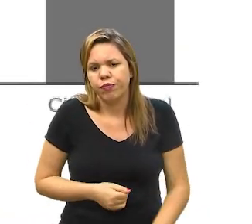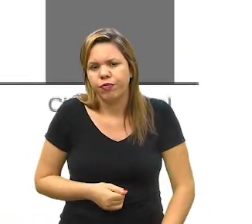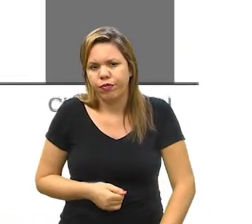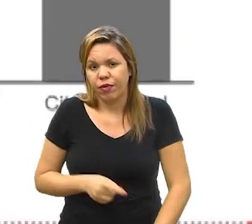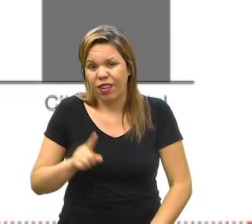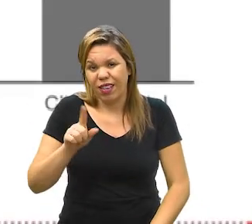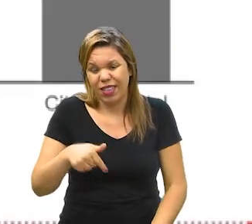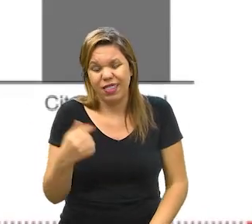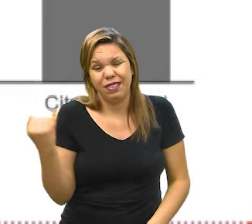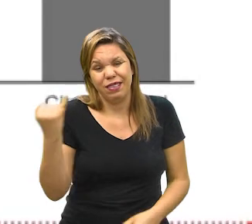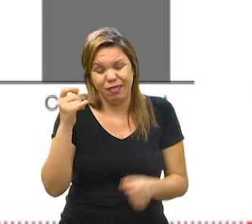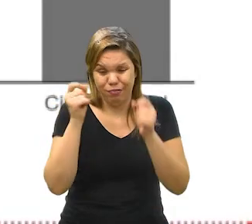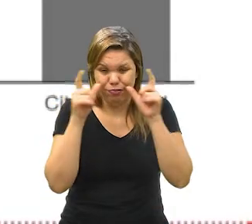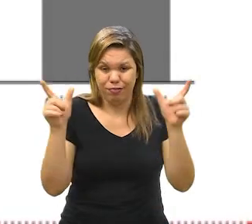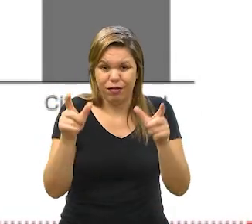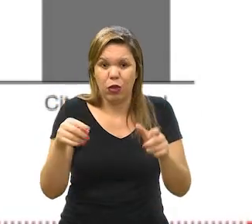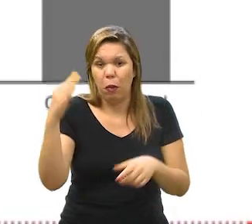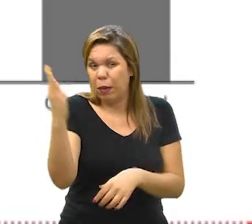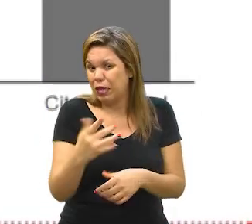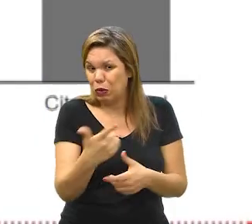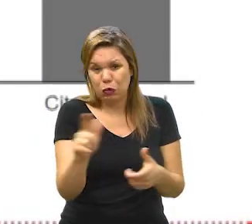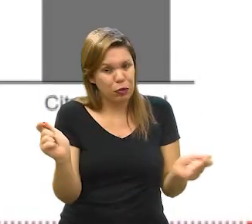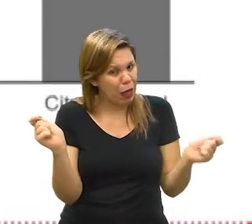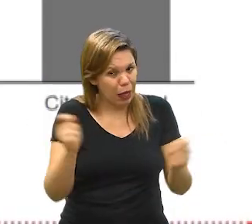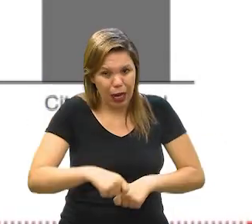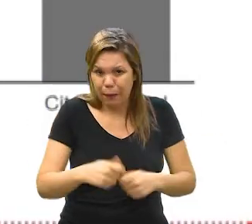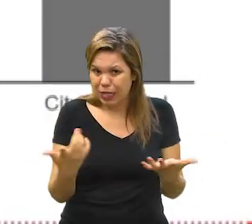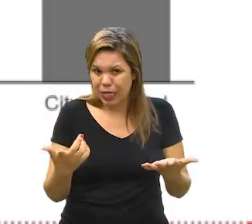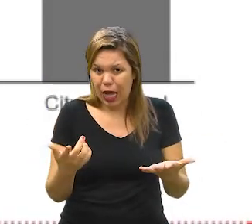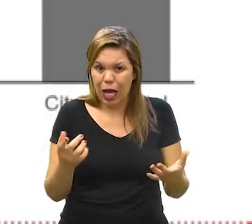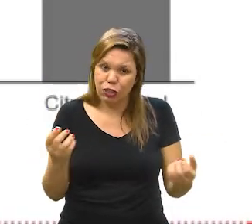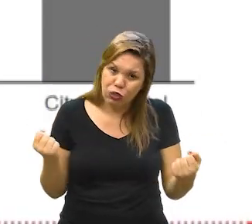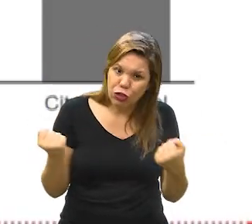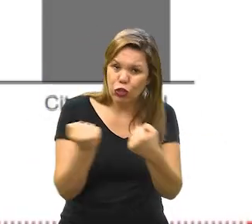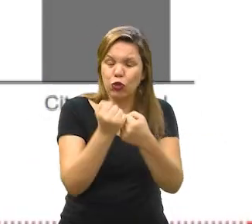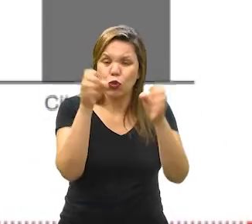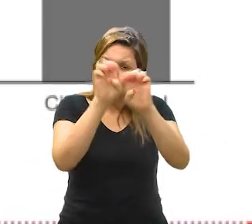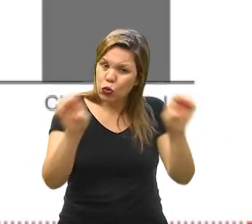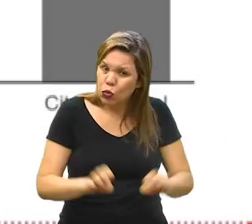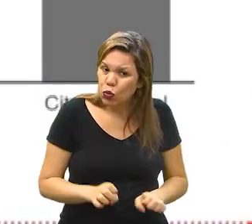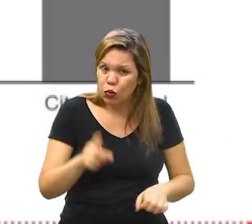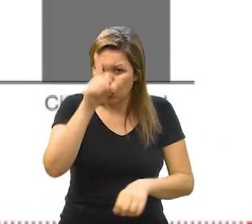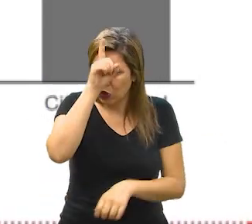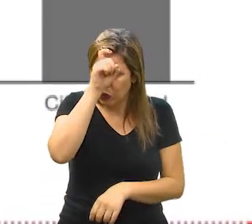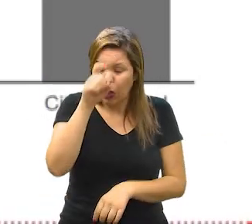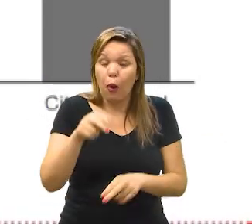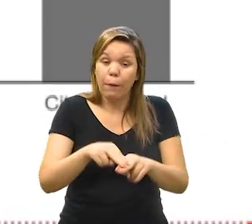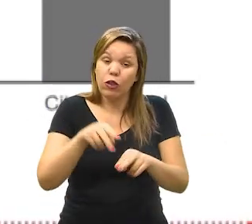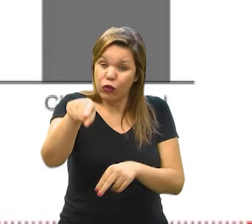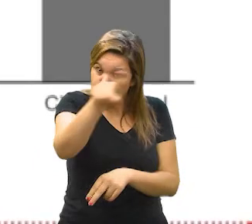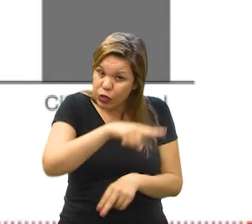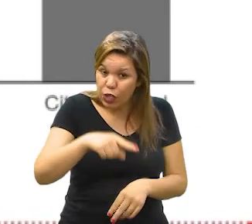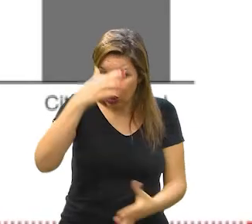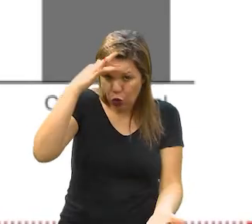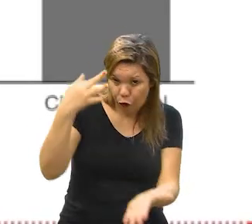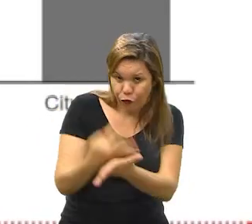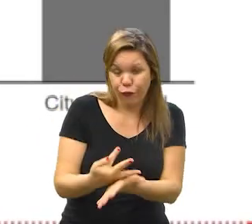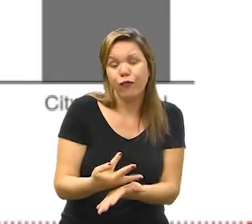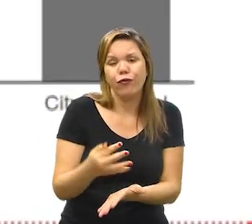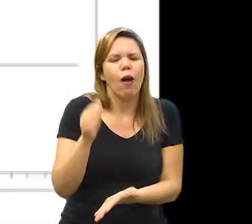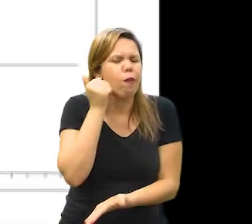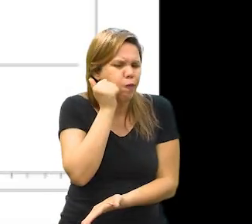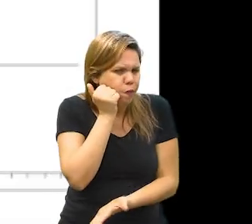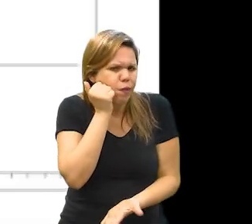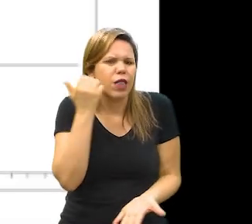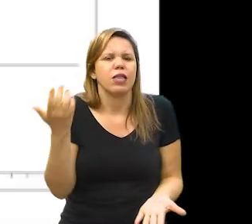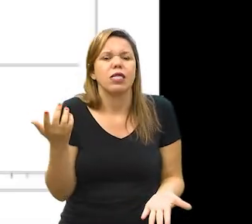Isso é alarmante, porque o Brasil não tem essa capacidade hospitalar. Por isso, confie na ciência, não duvide da eficácia